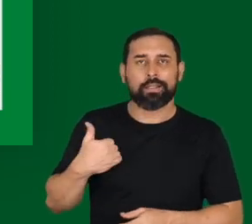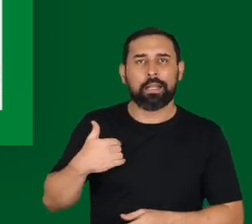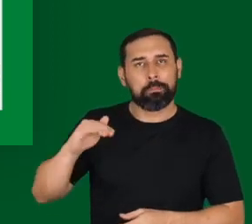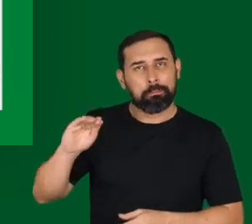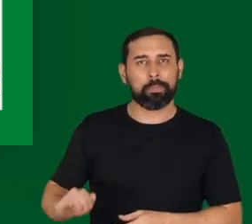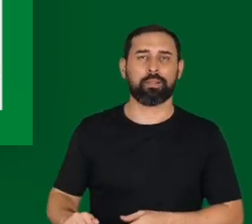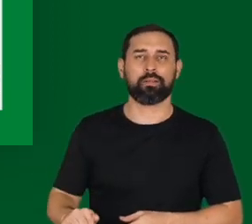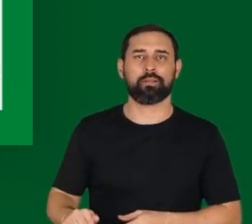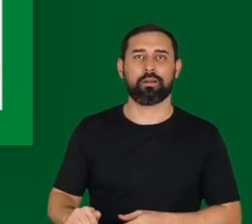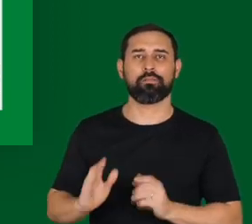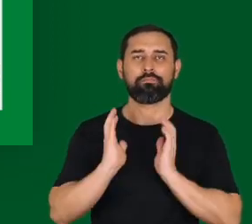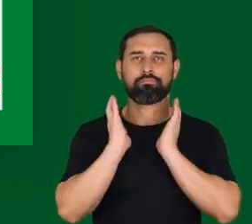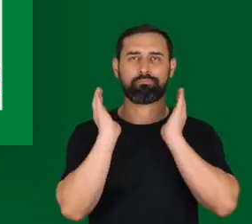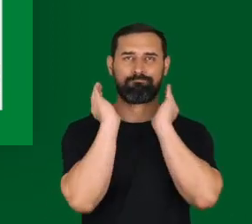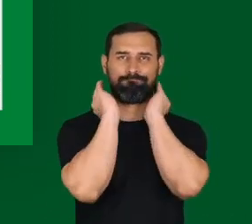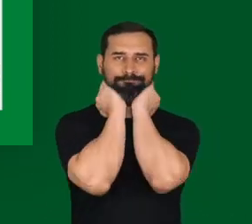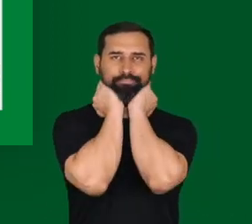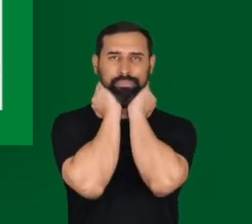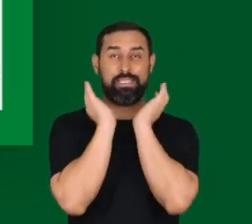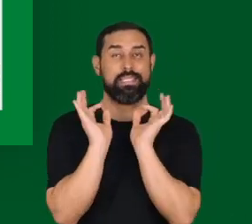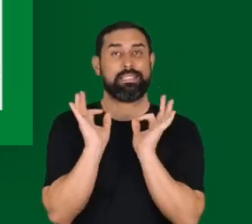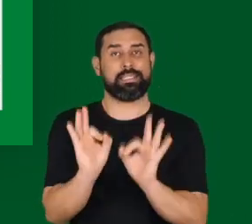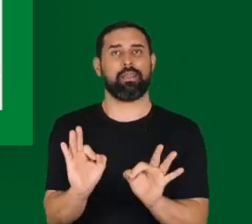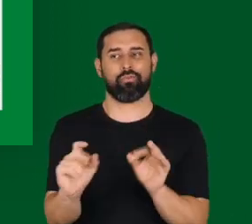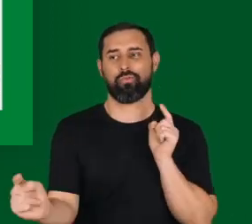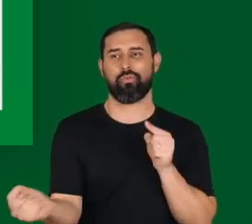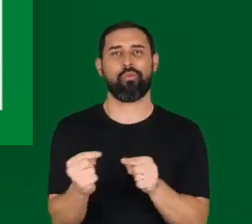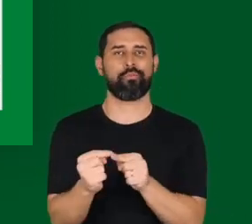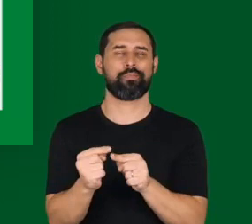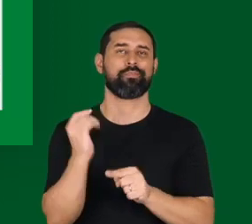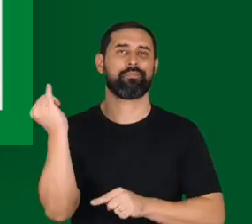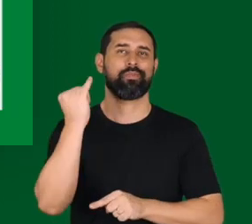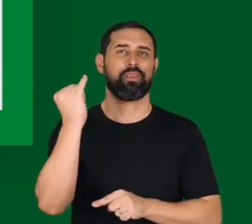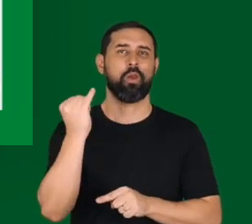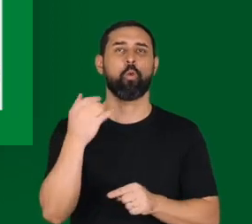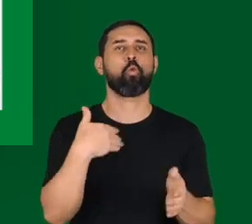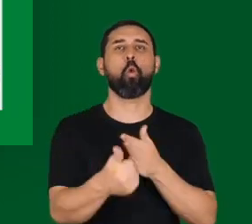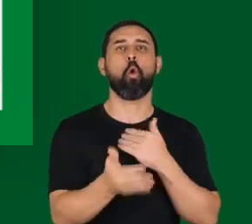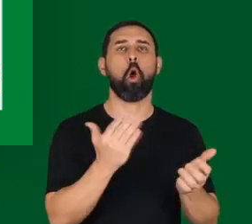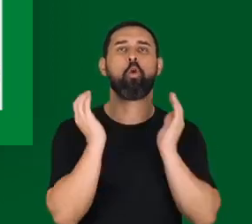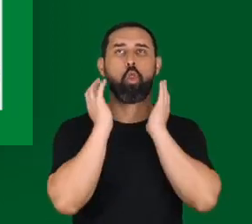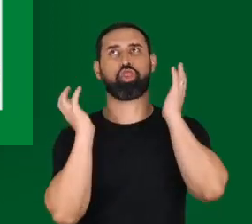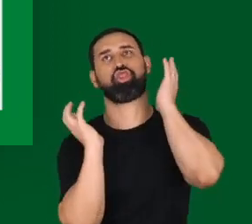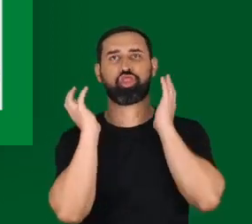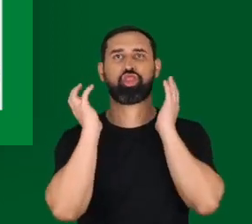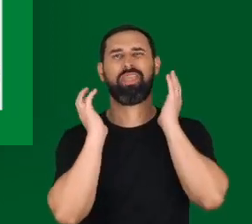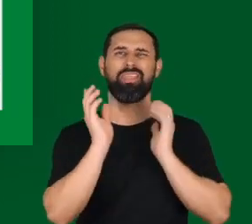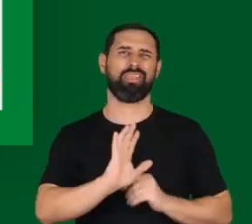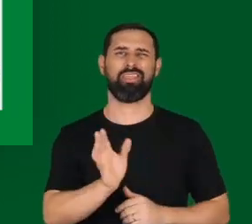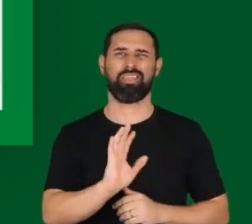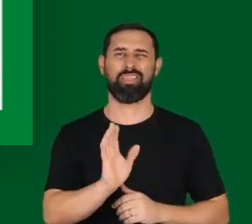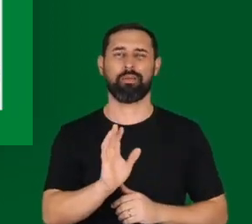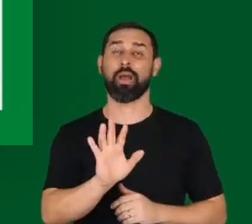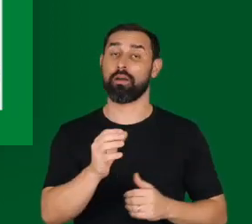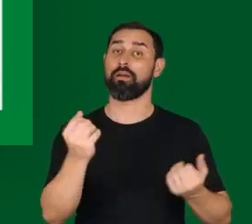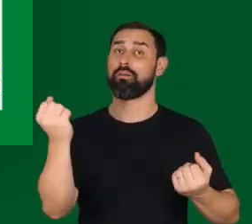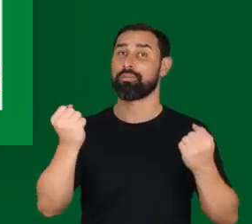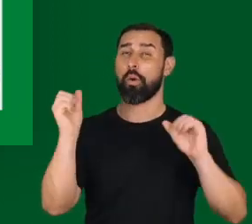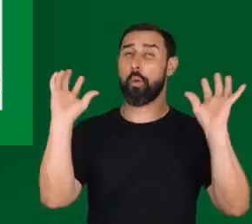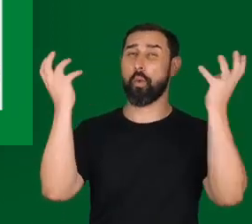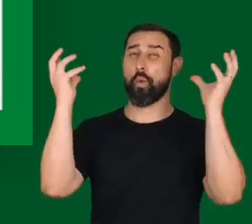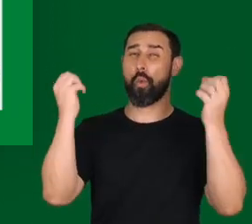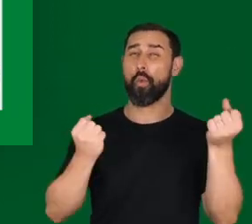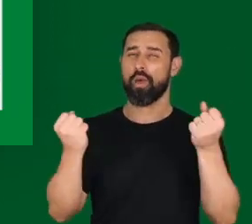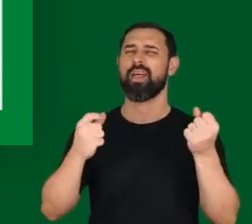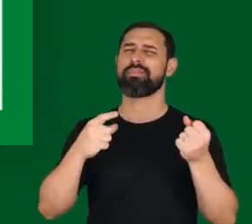criança menor de 1 ano, então tem uma estabilização efetiva da região cervical com o colar adequado. Geralmente, nas